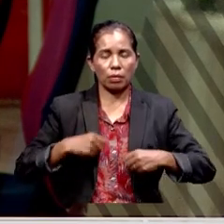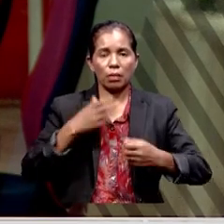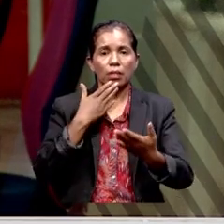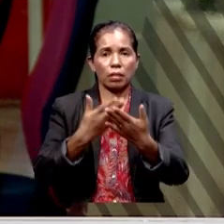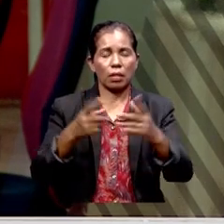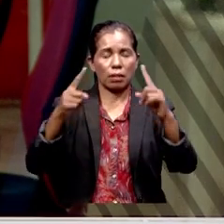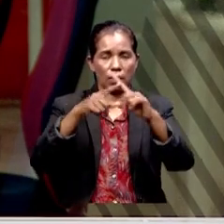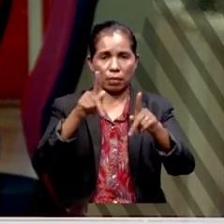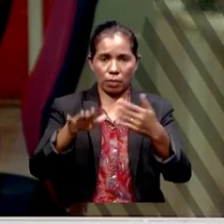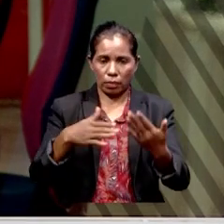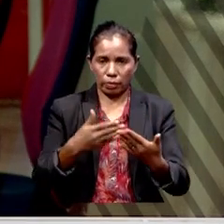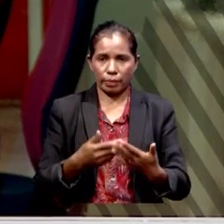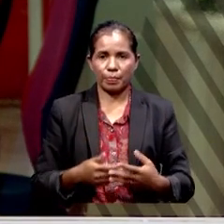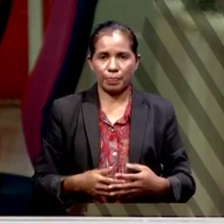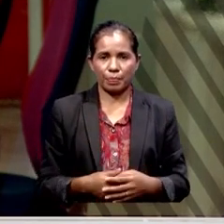Bapovo.